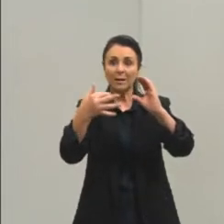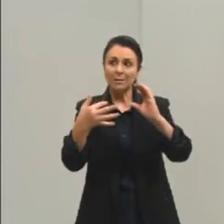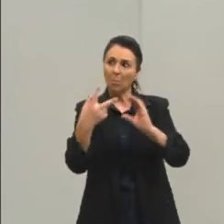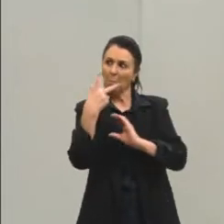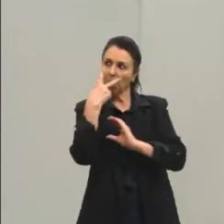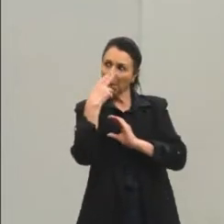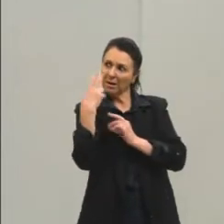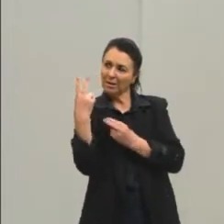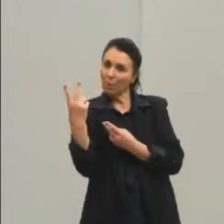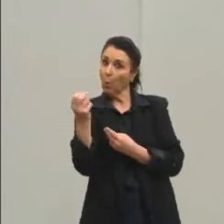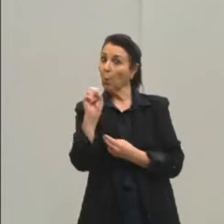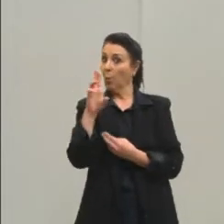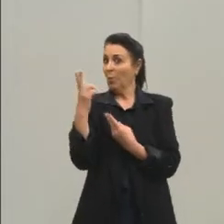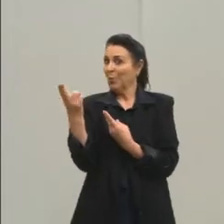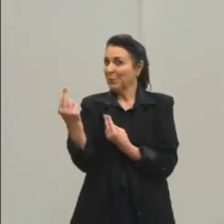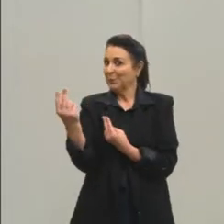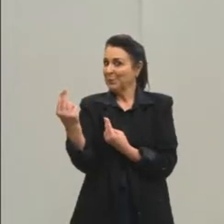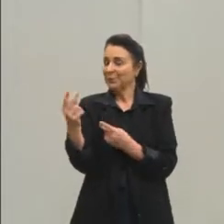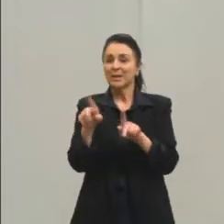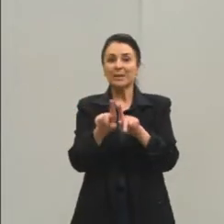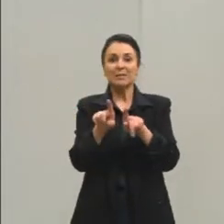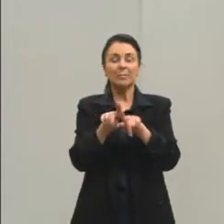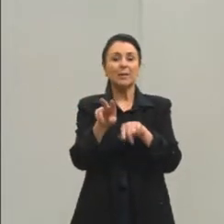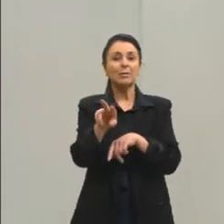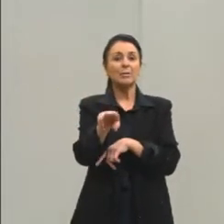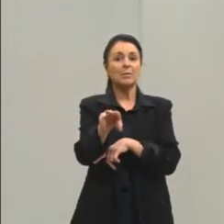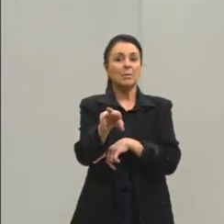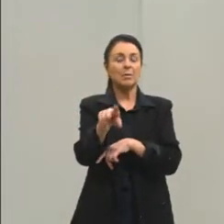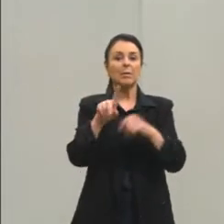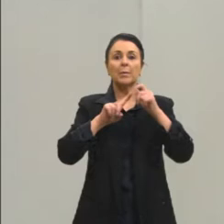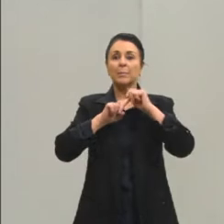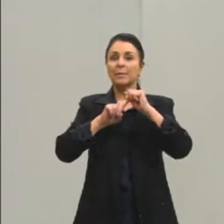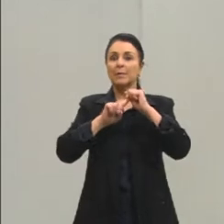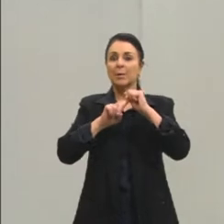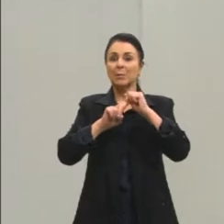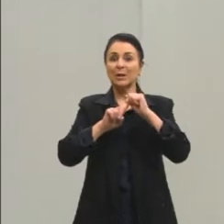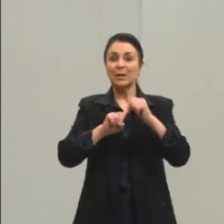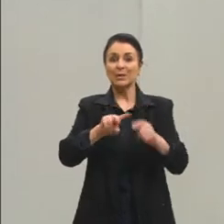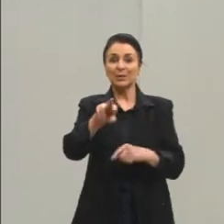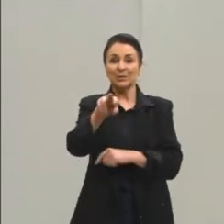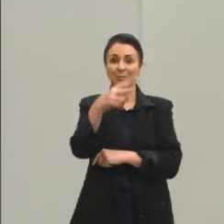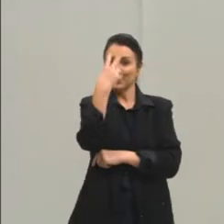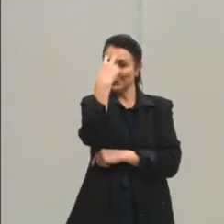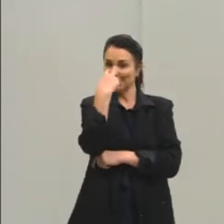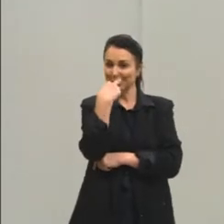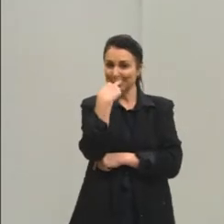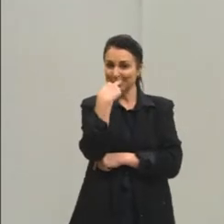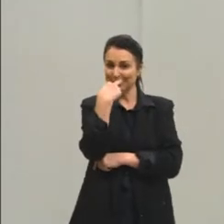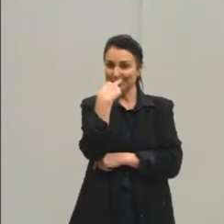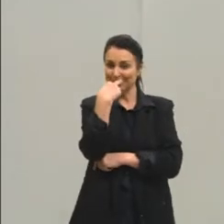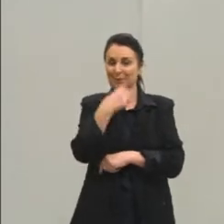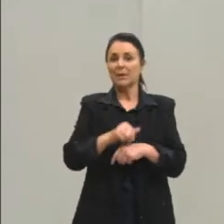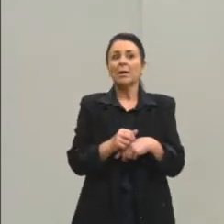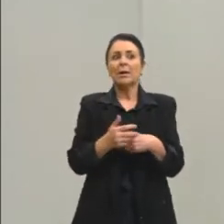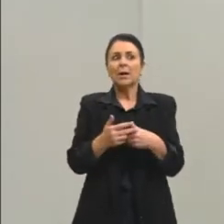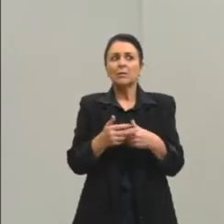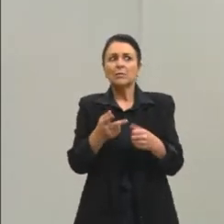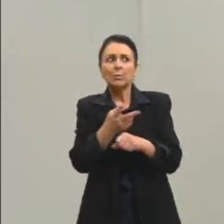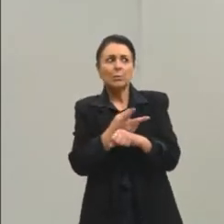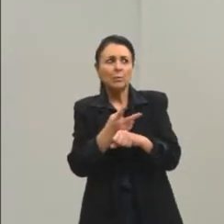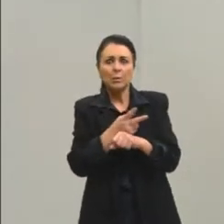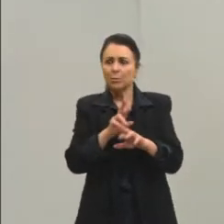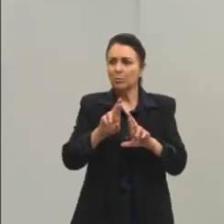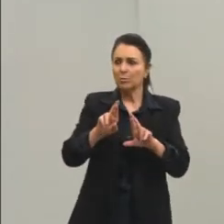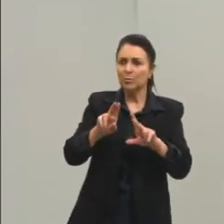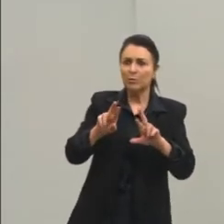criança para os filhos né ou dos irmãos principalmente irmãos gêmeos né fica procurando e quando a gente fala